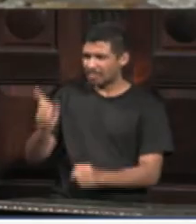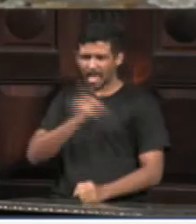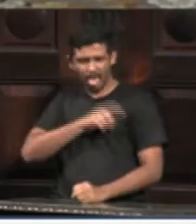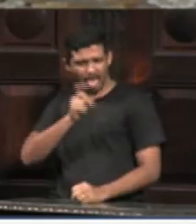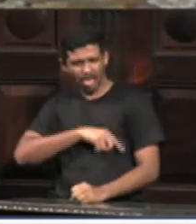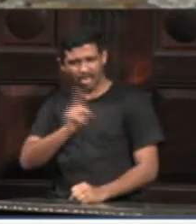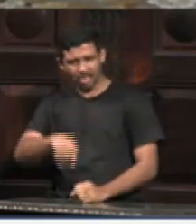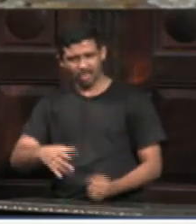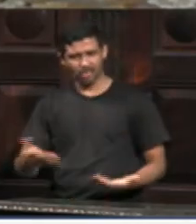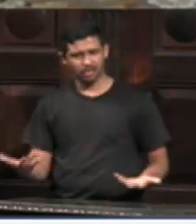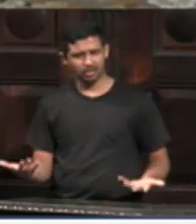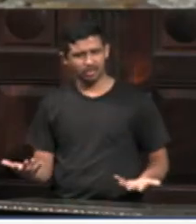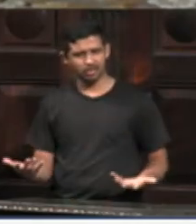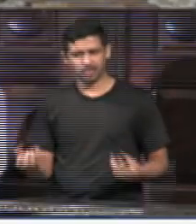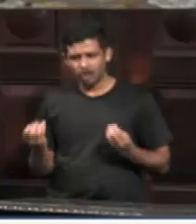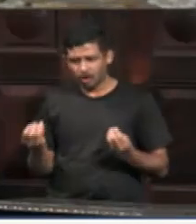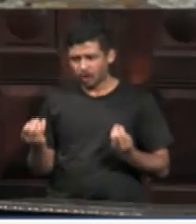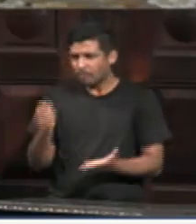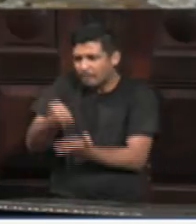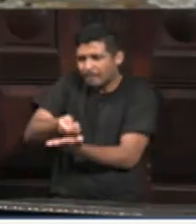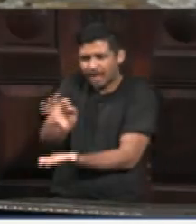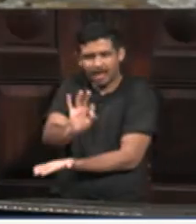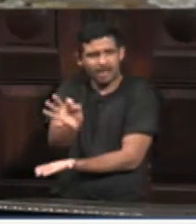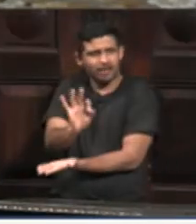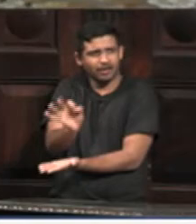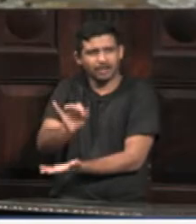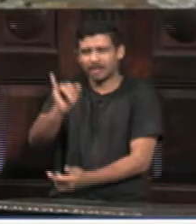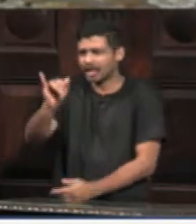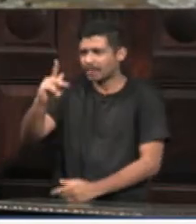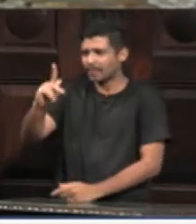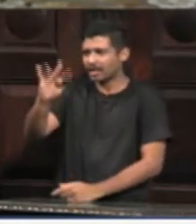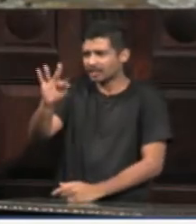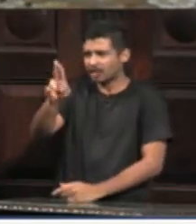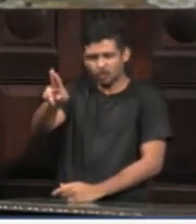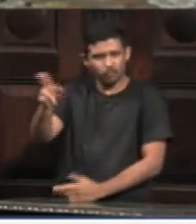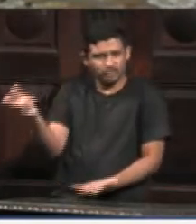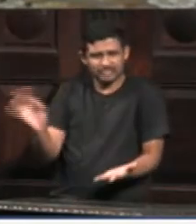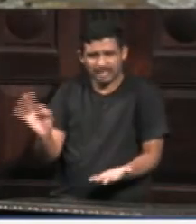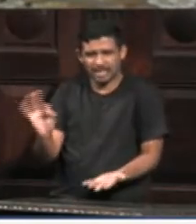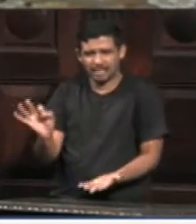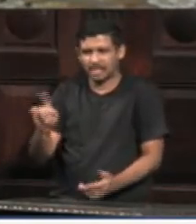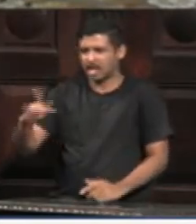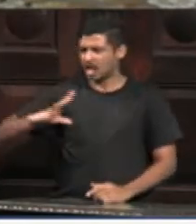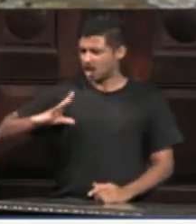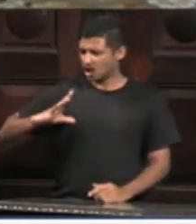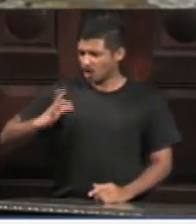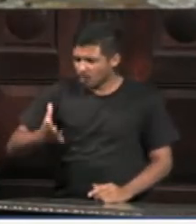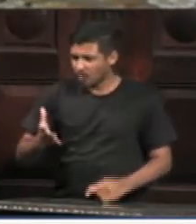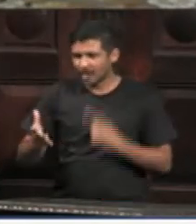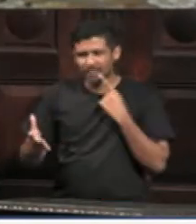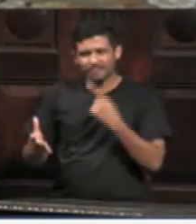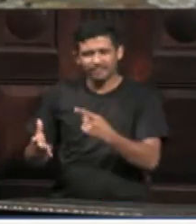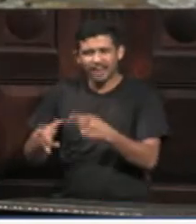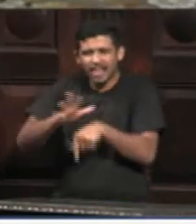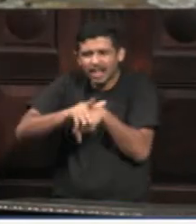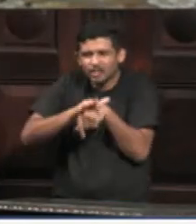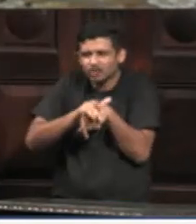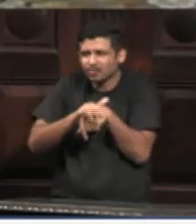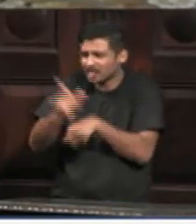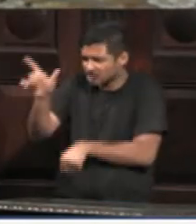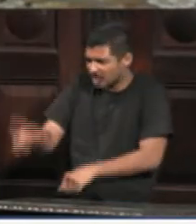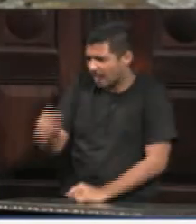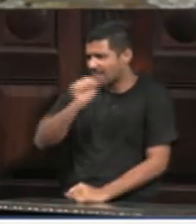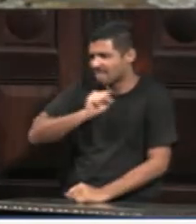sacanagem. Não paga o IPTU. Um cara que teve a coragem de ver a sogra que é doente, uma velhinha,